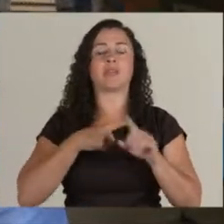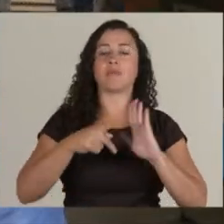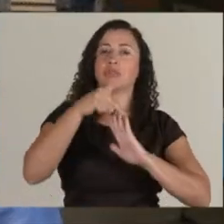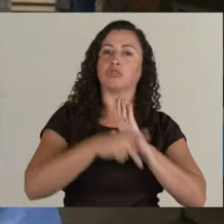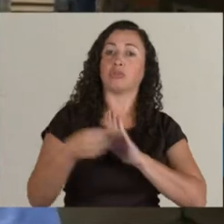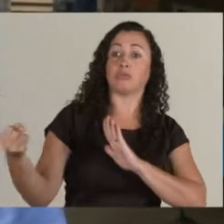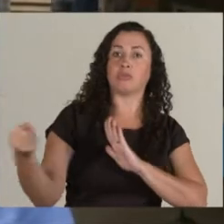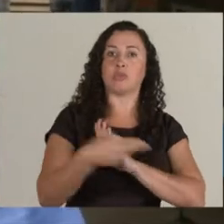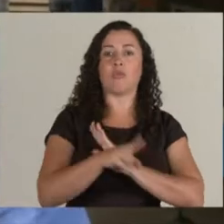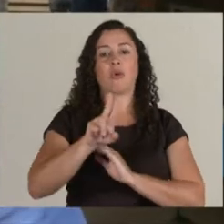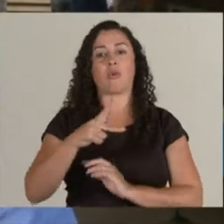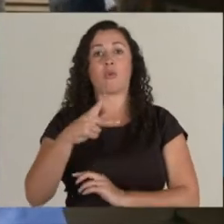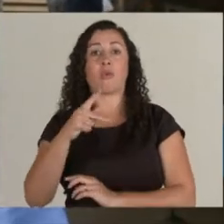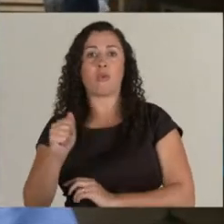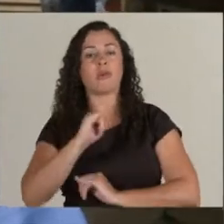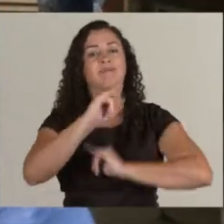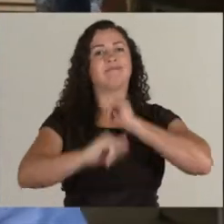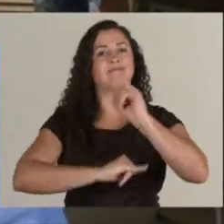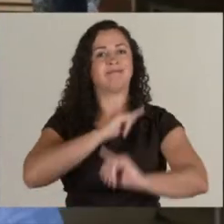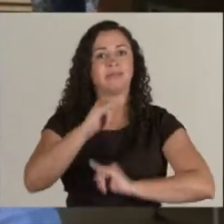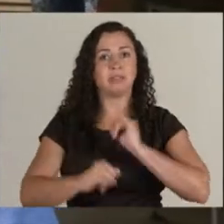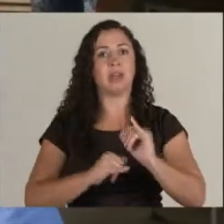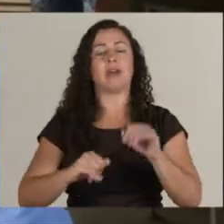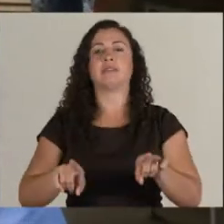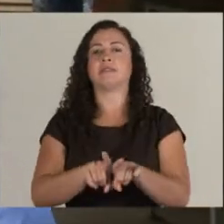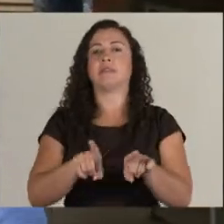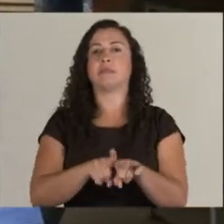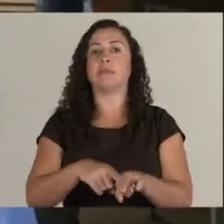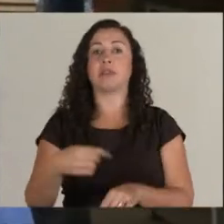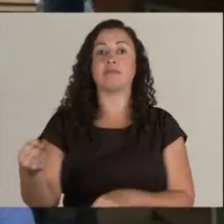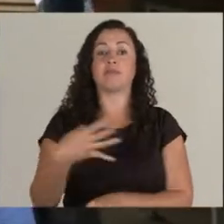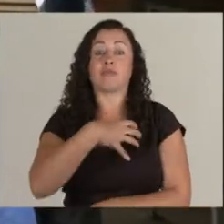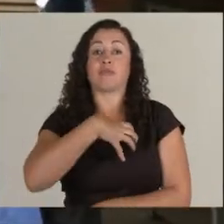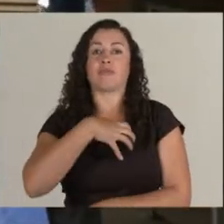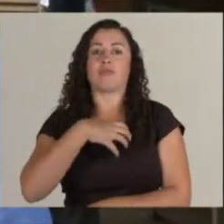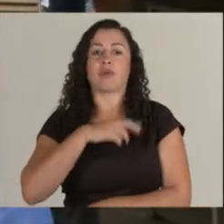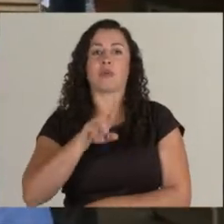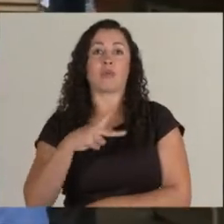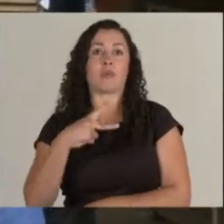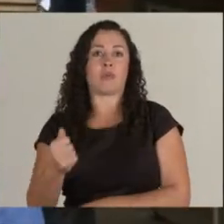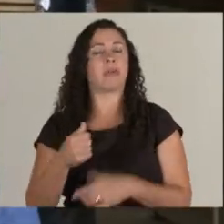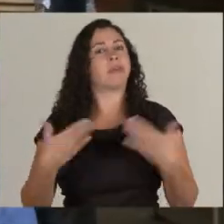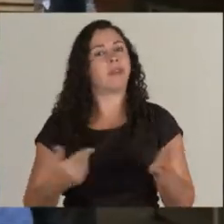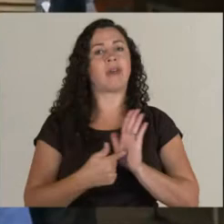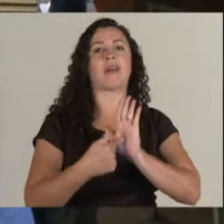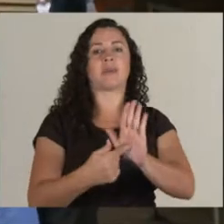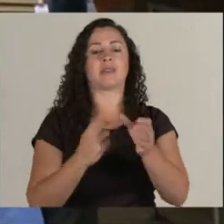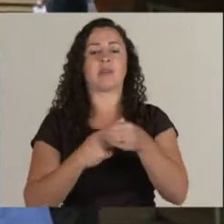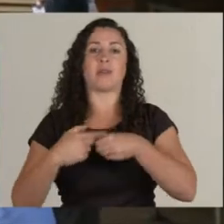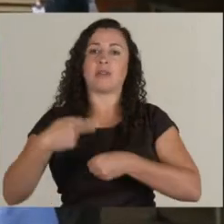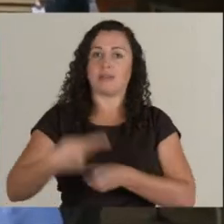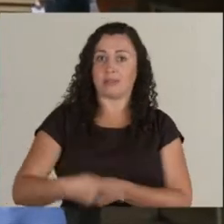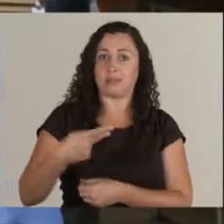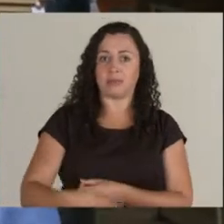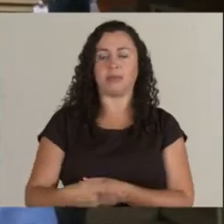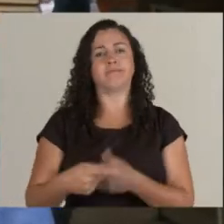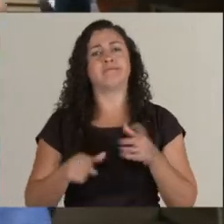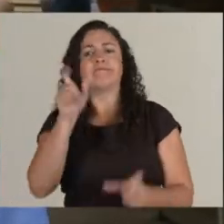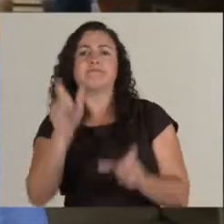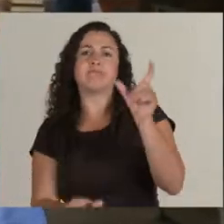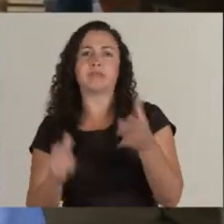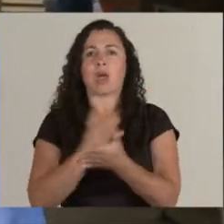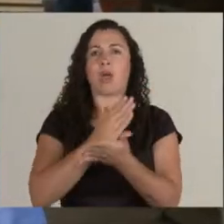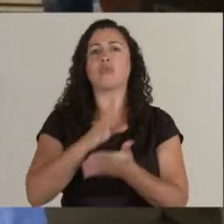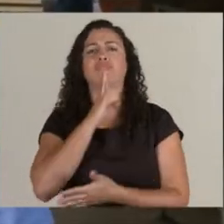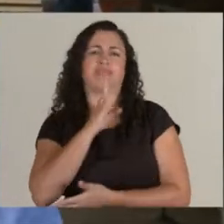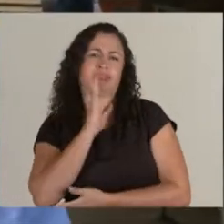desse grande projeto da UPA, do EUPA e das novas modalidades da UPA. Nós estamos também apresentando a universidade. Claro que os que